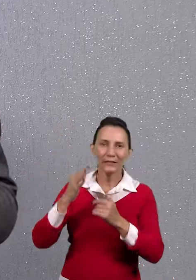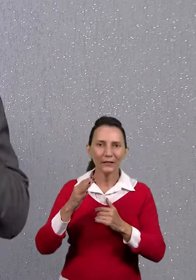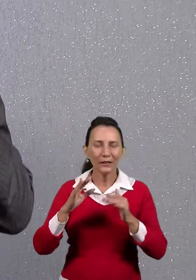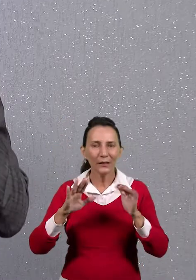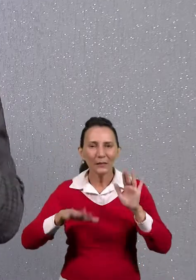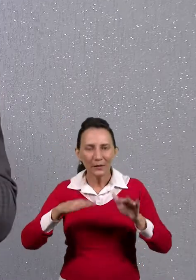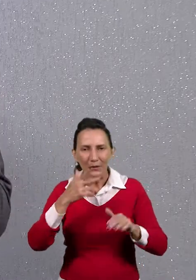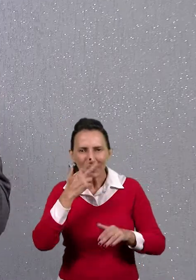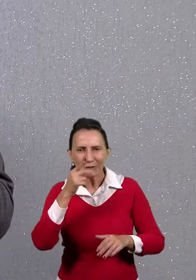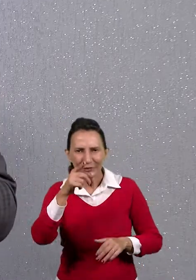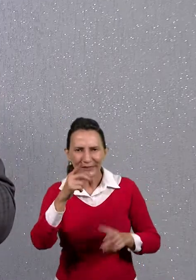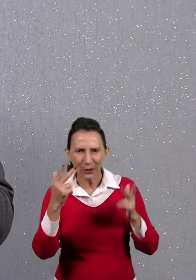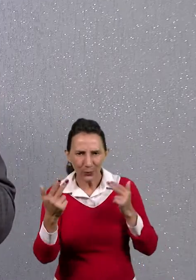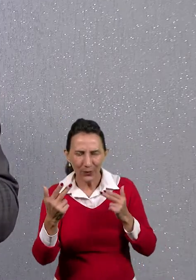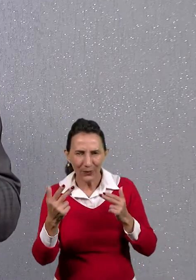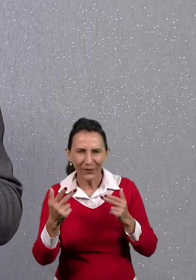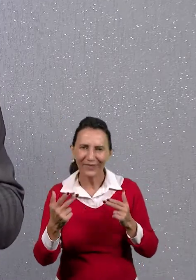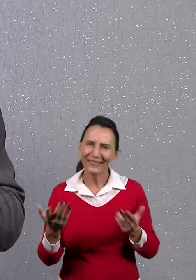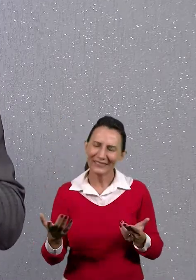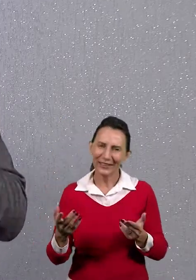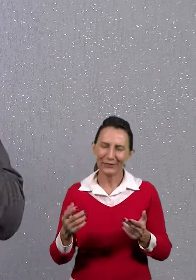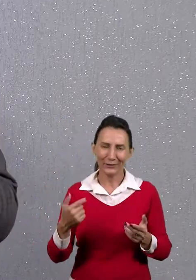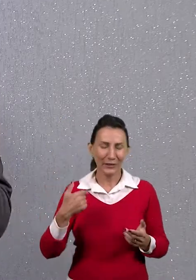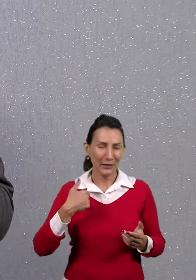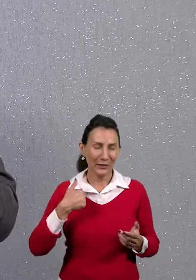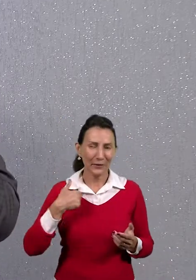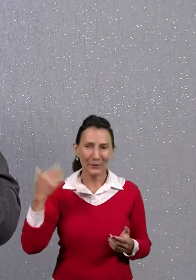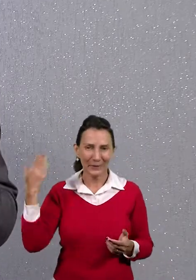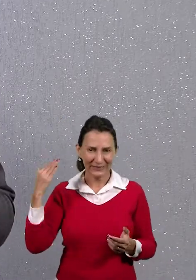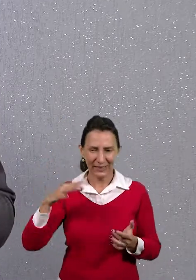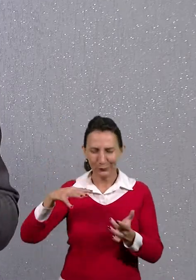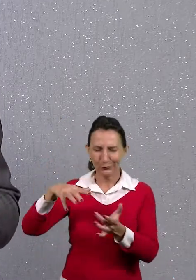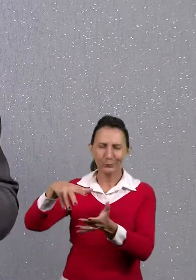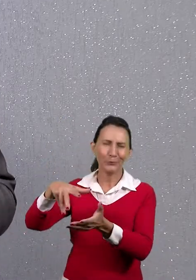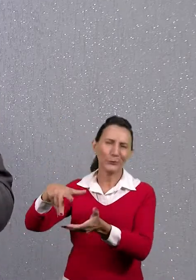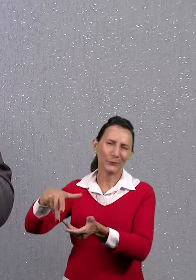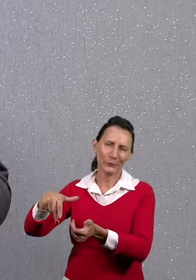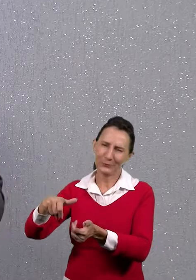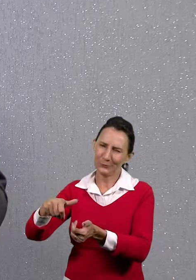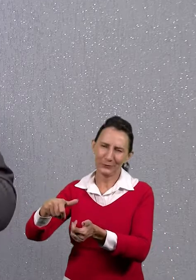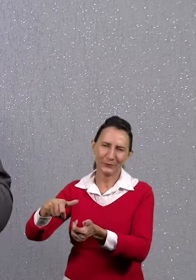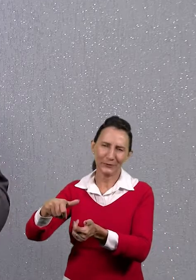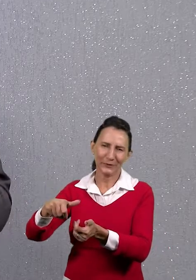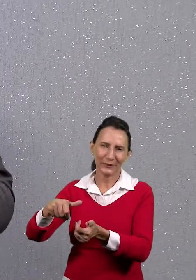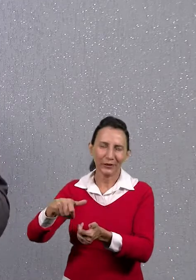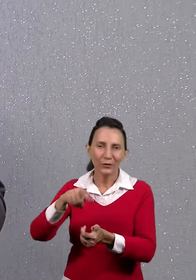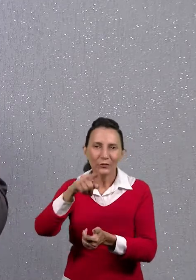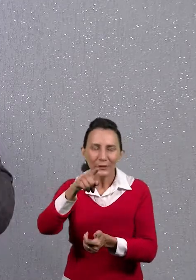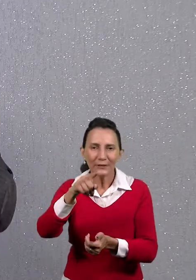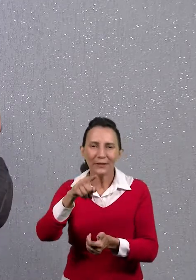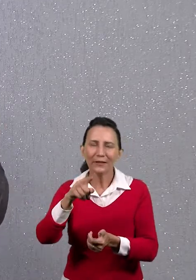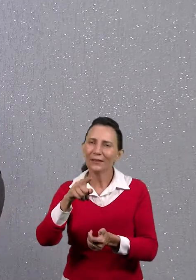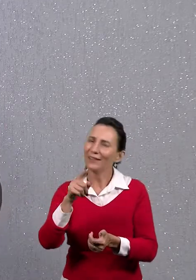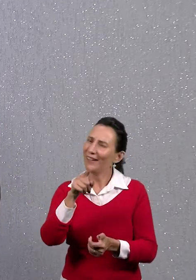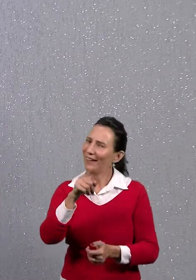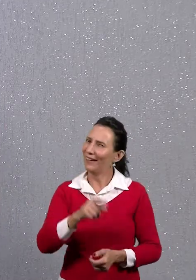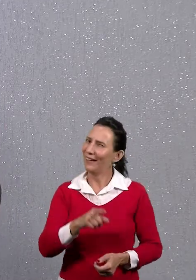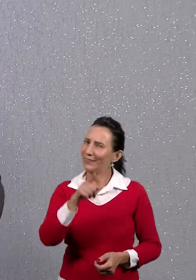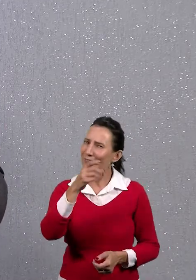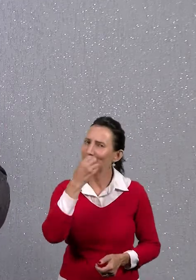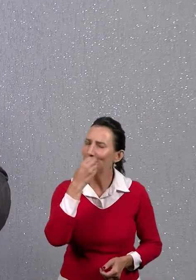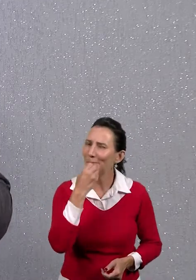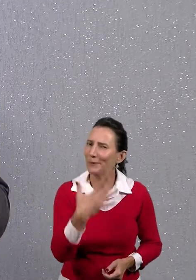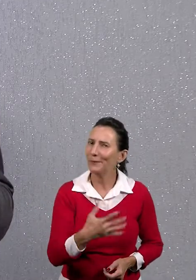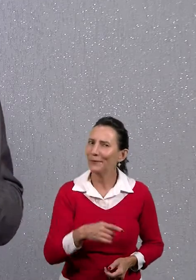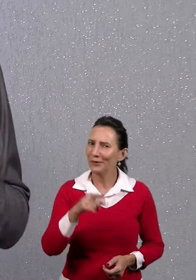xícara. As garrafas que são da minha linguagem estão entendendo, não precisa nem eu explicar. Mas de repente você é uma xícara e olha para mim e fala assim: nossa, essa